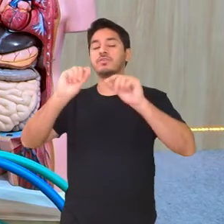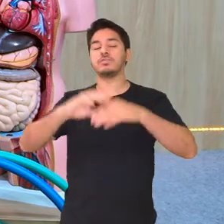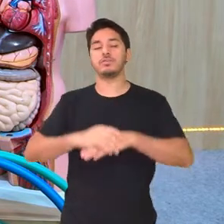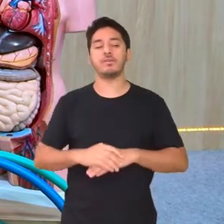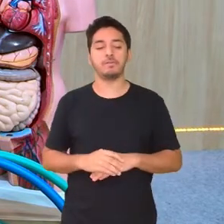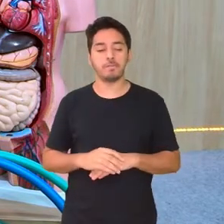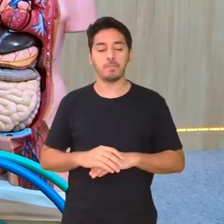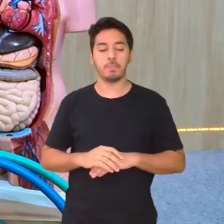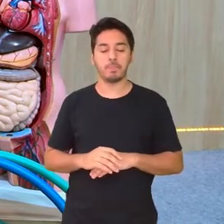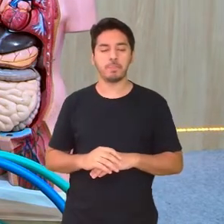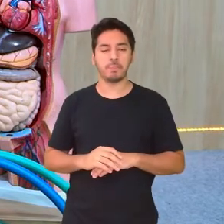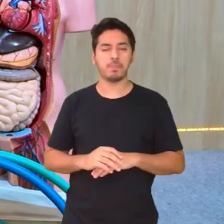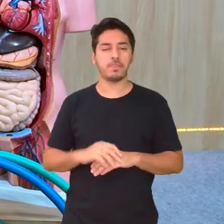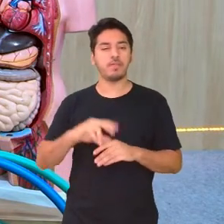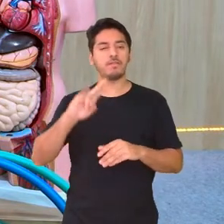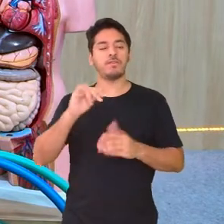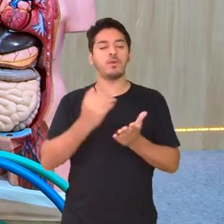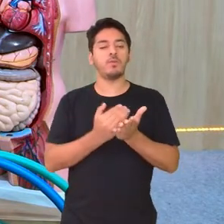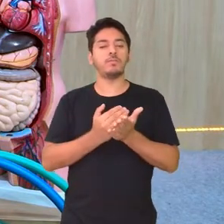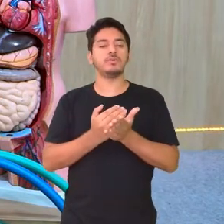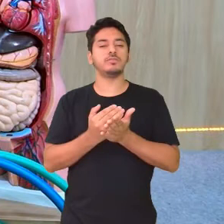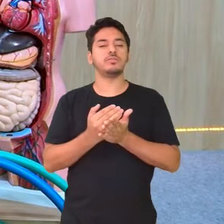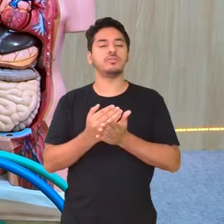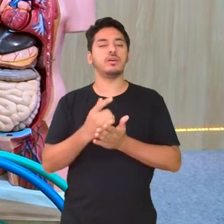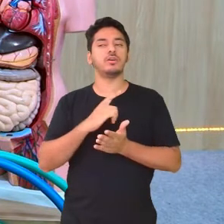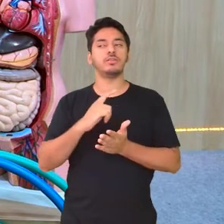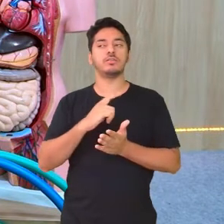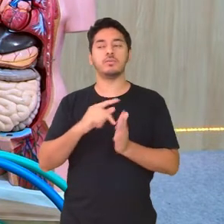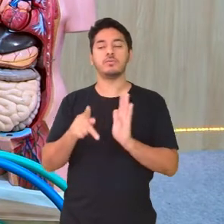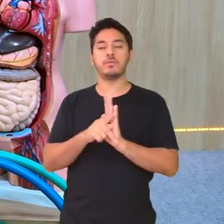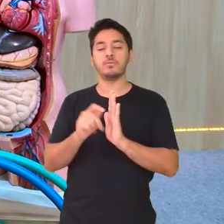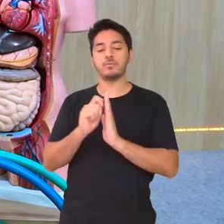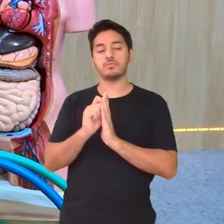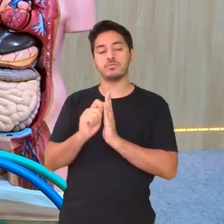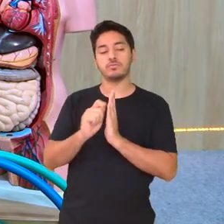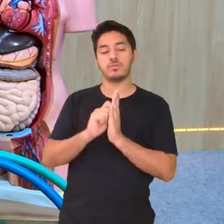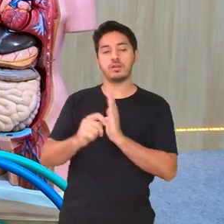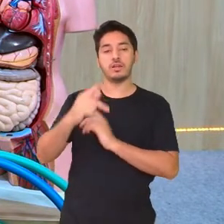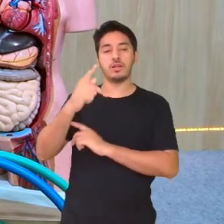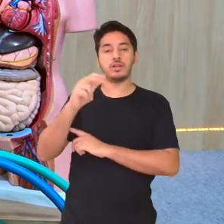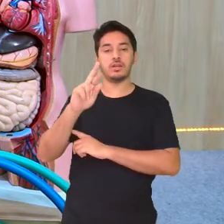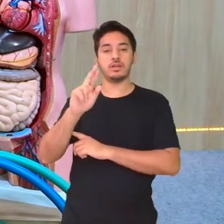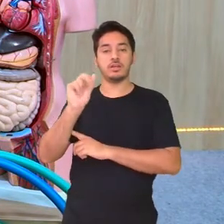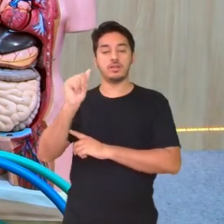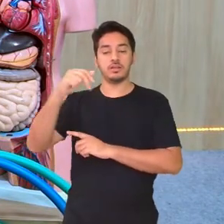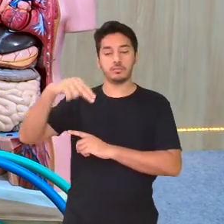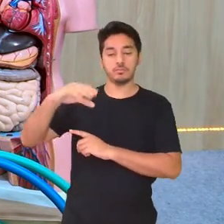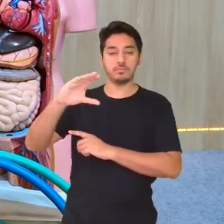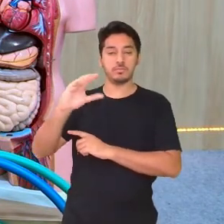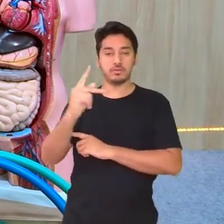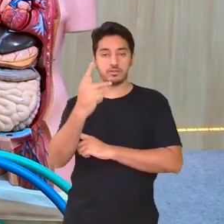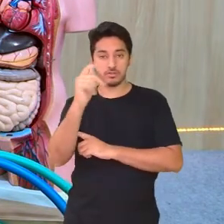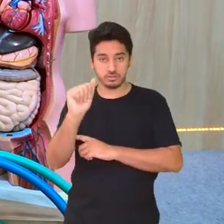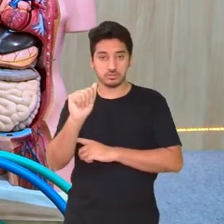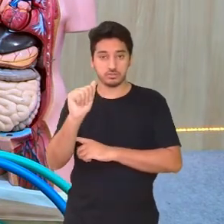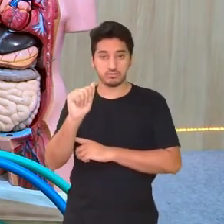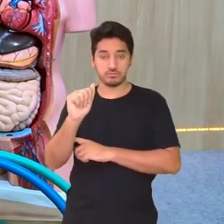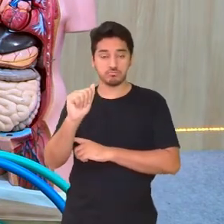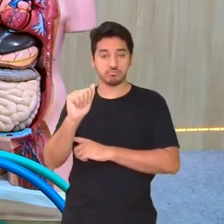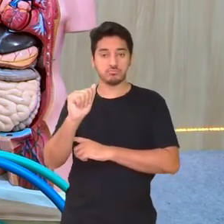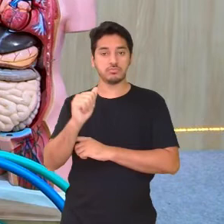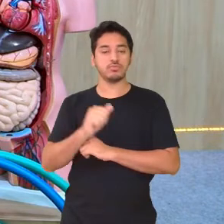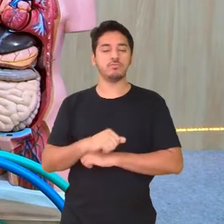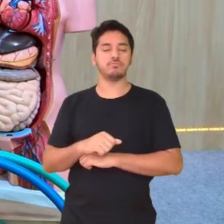Ele vai começar a fazer aquela prancha de comunicação. E o que é isso? Você vai colocar a foto